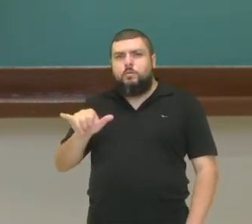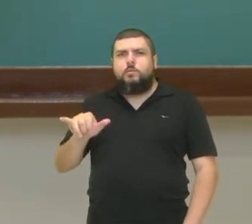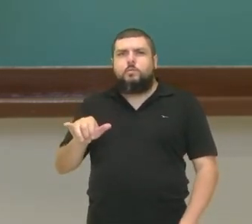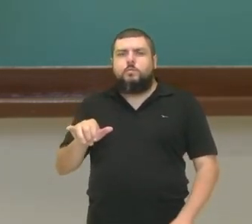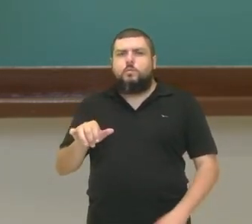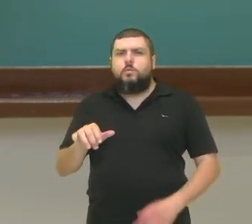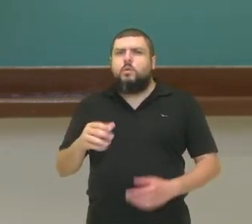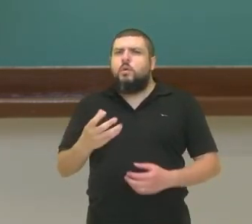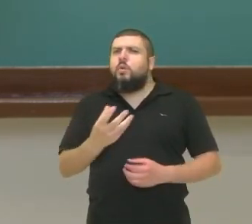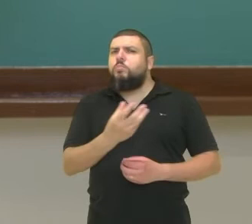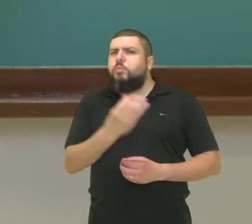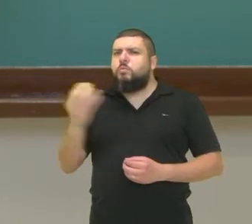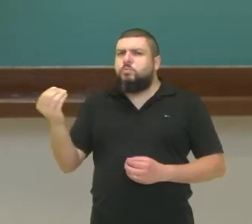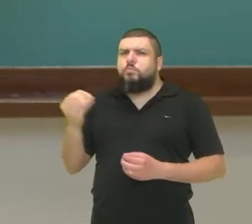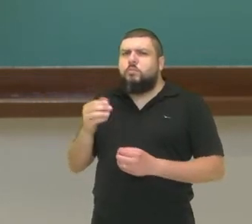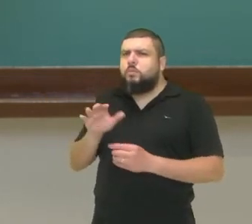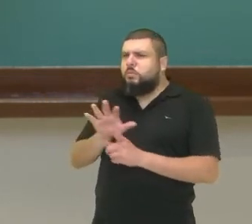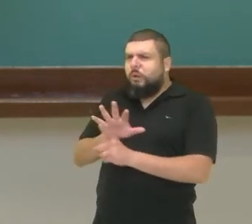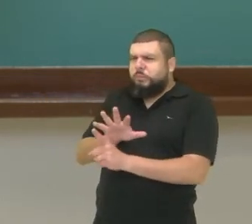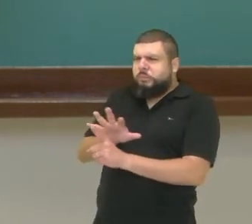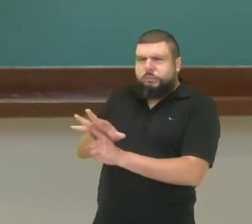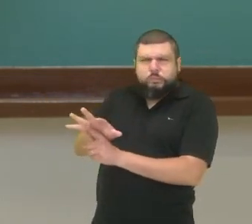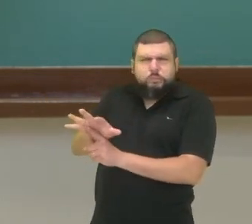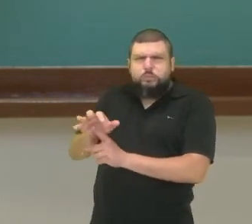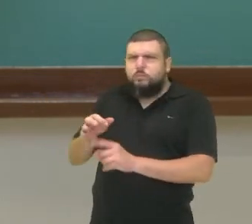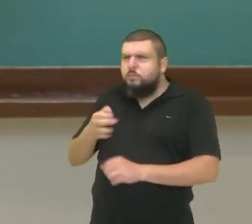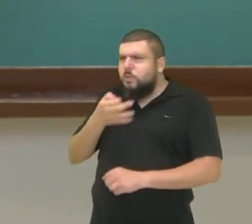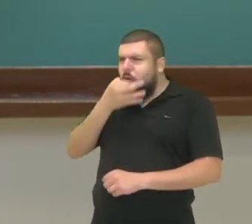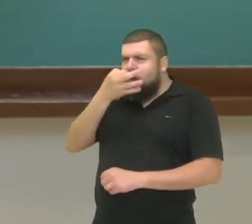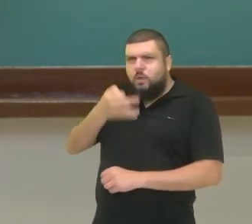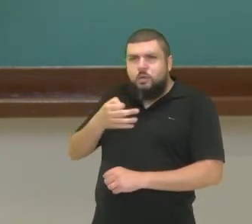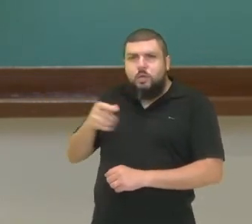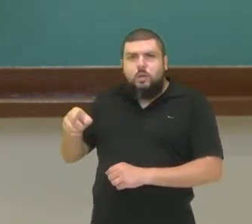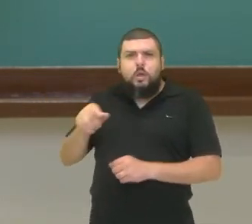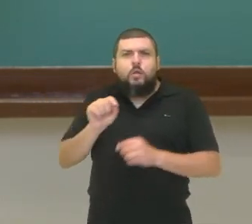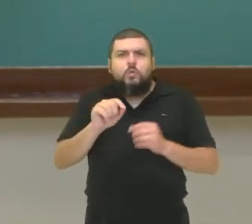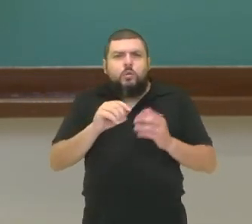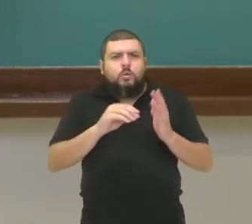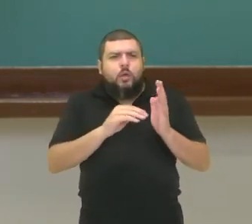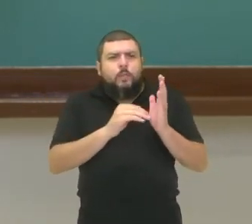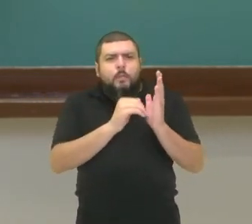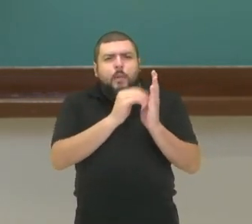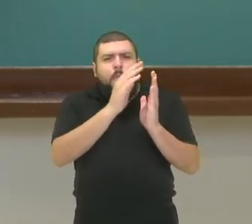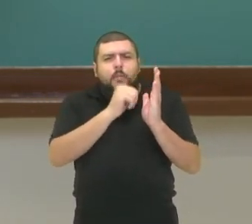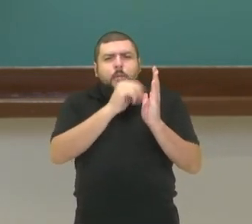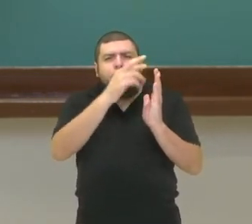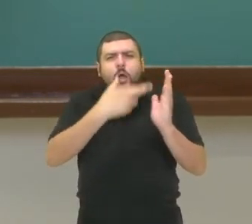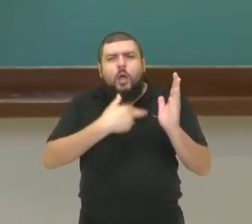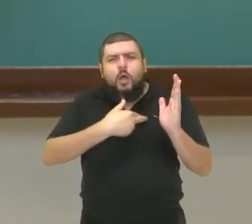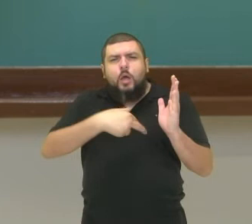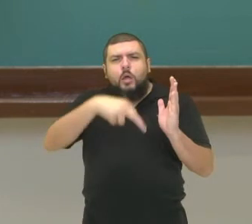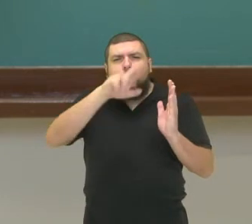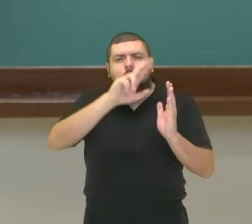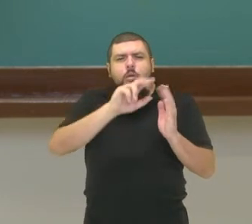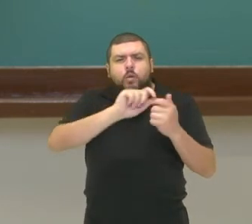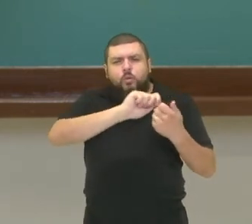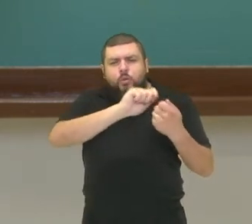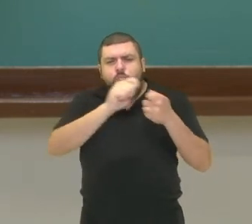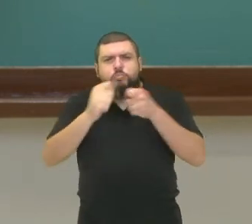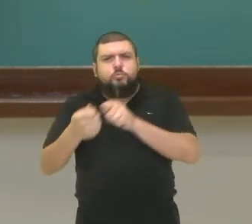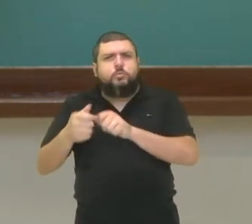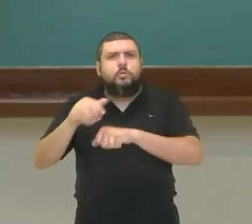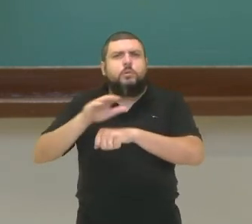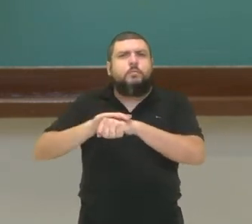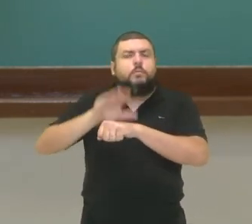por tentar transformar personagens religiosos em algo mais humano. Então, trazendo um rosto mais humano. Então,